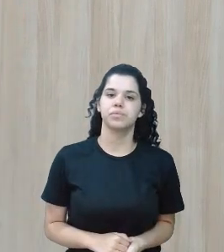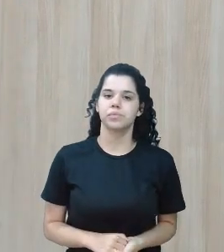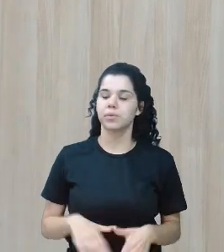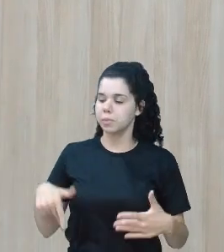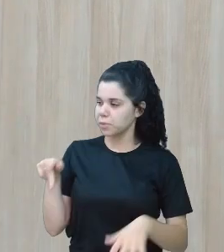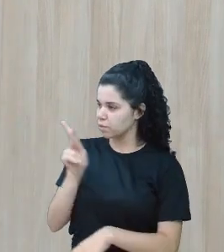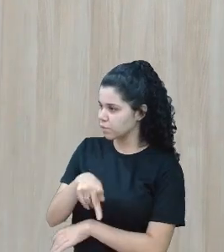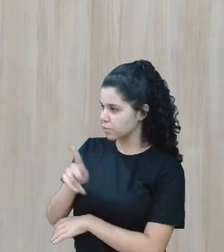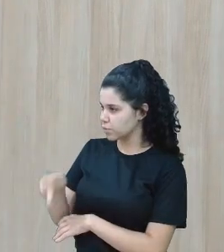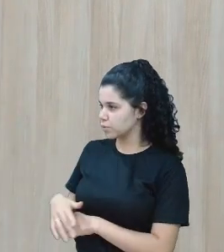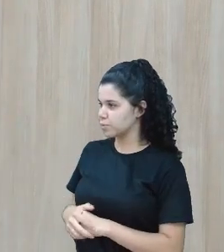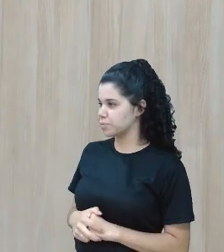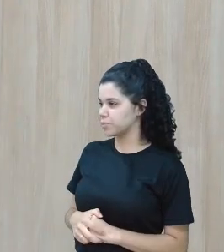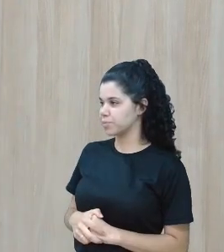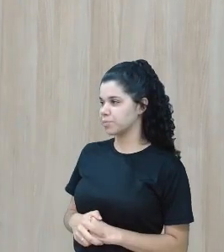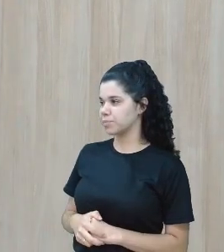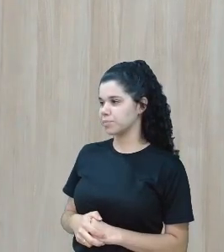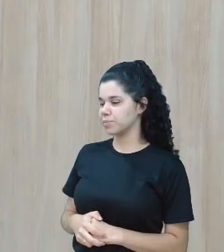Denise?